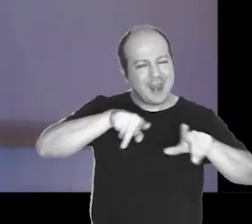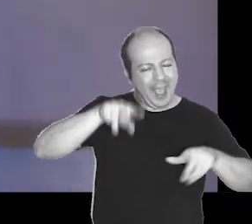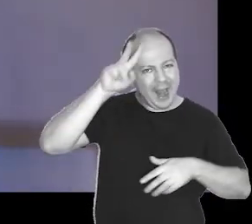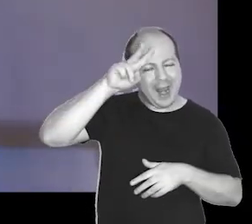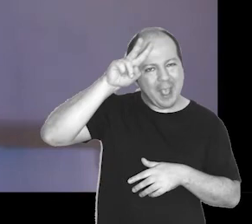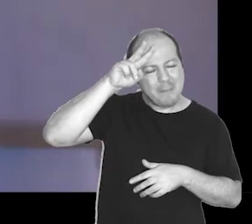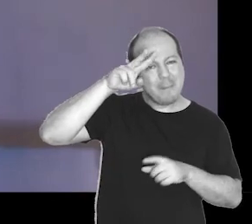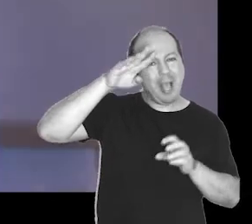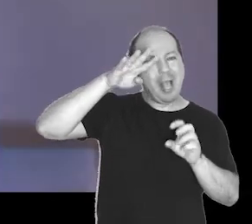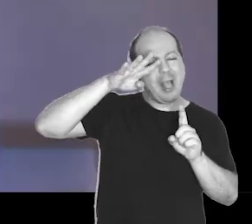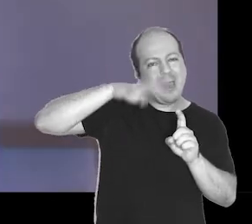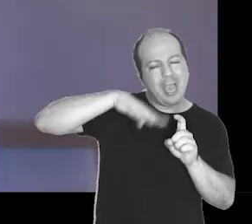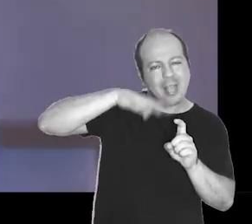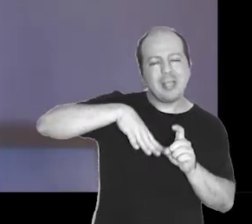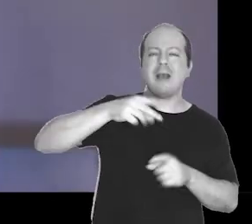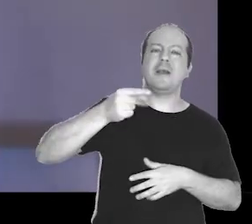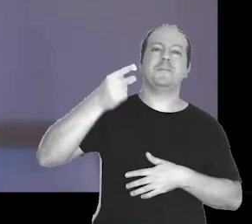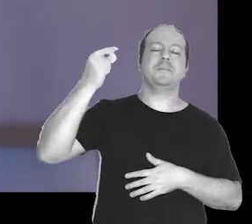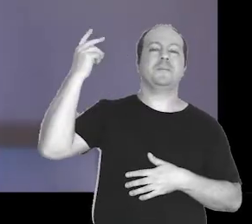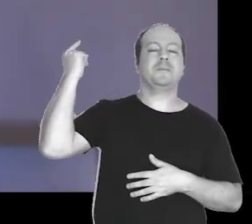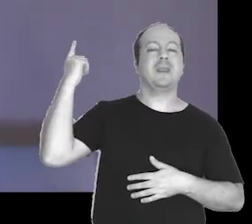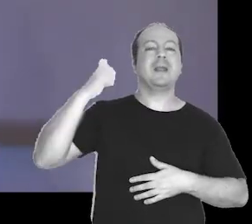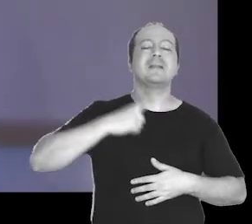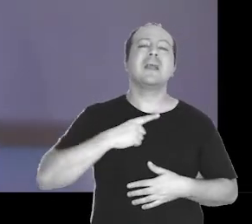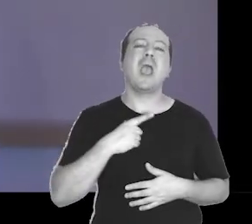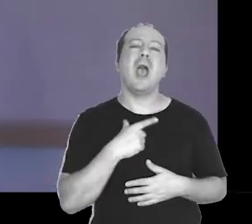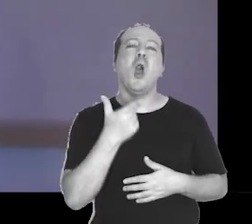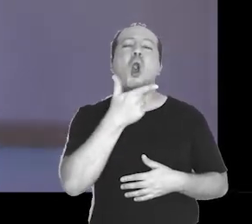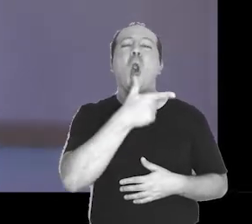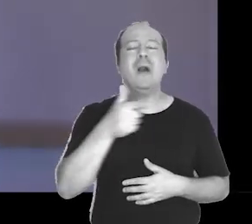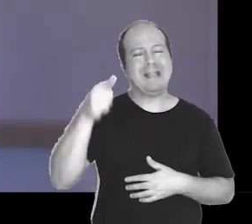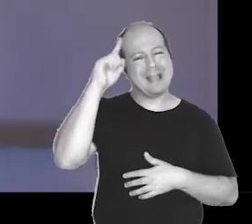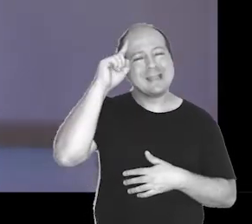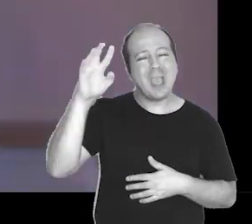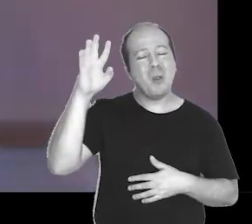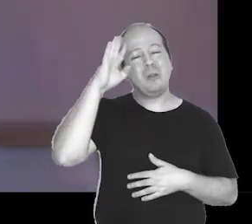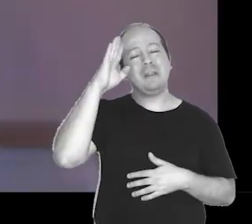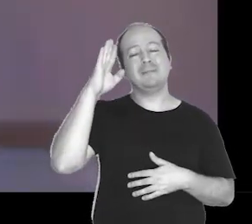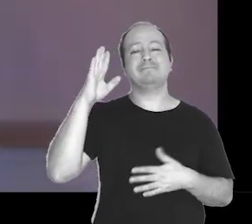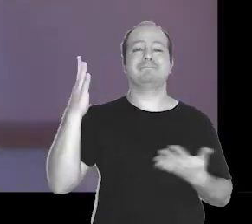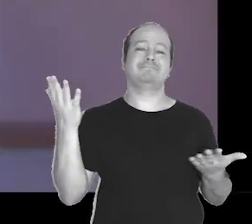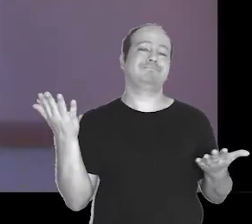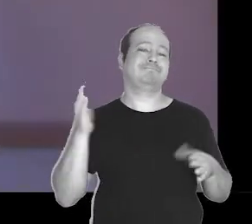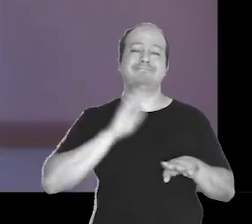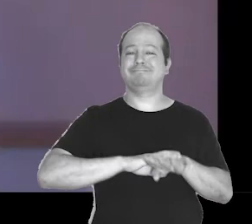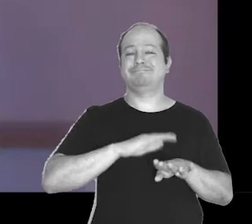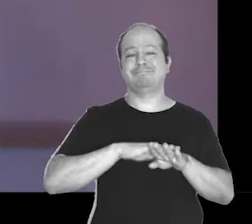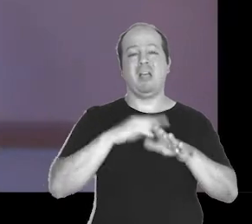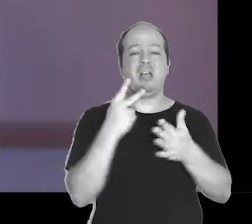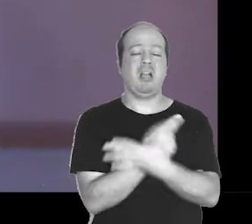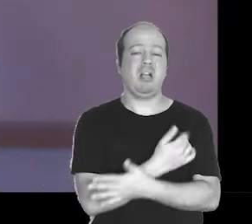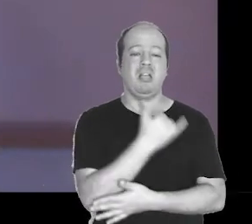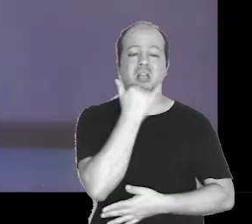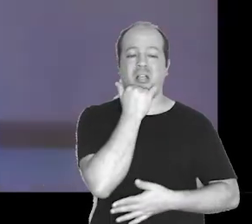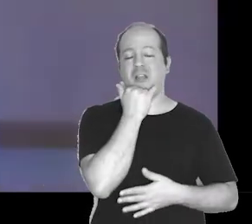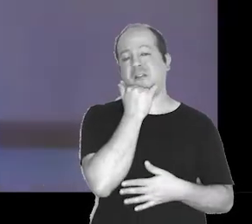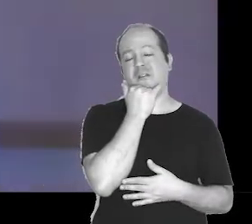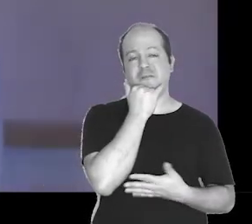lendas antigas, o que torna essa parte da minha teoria completamente inválida.